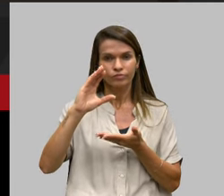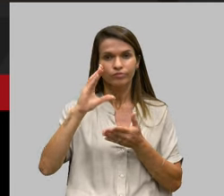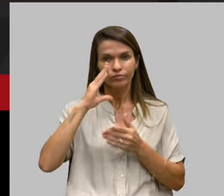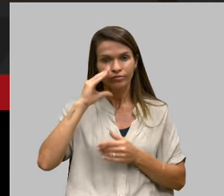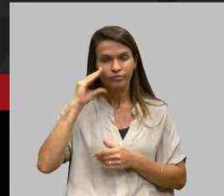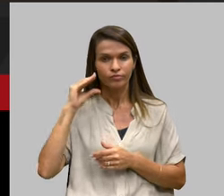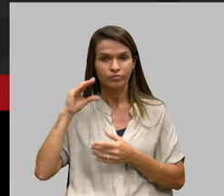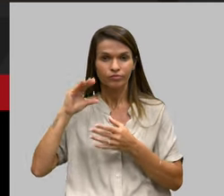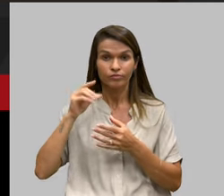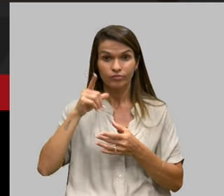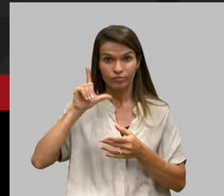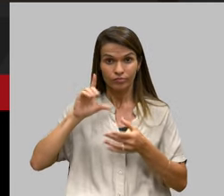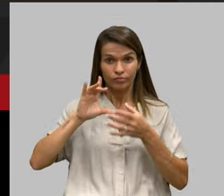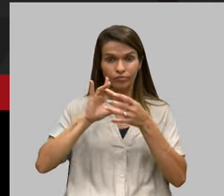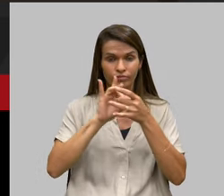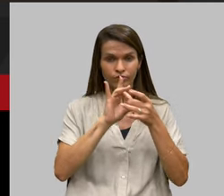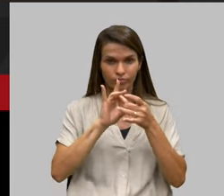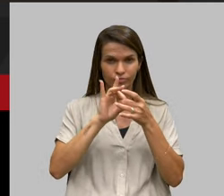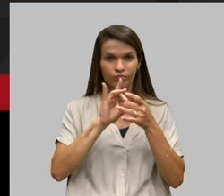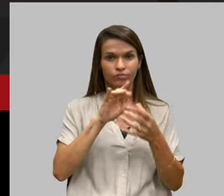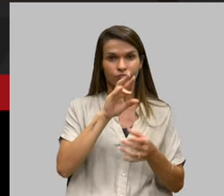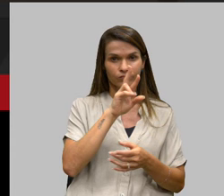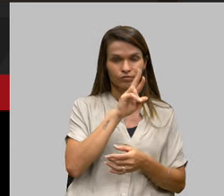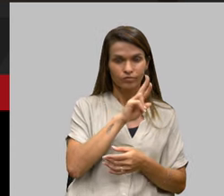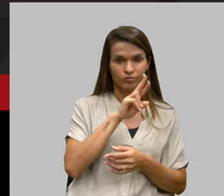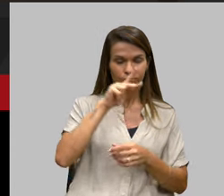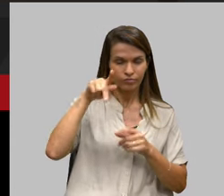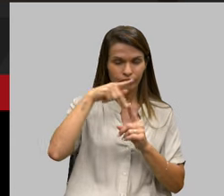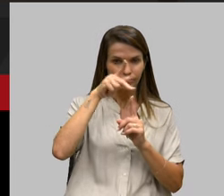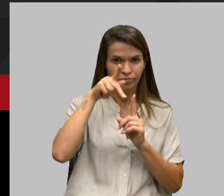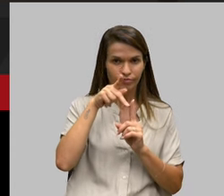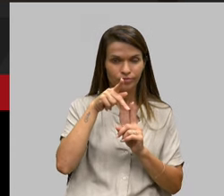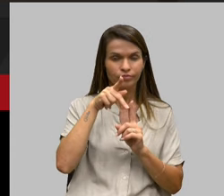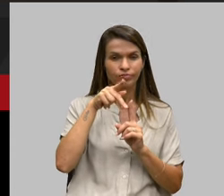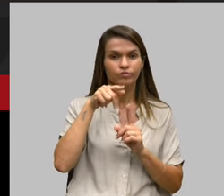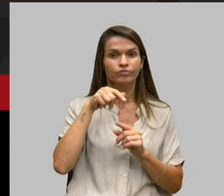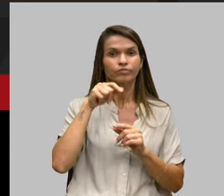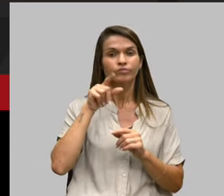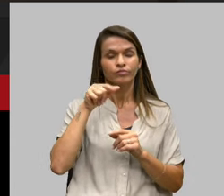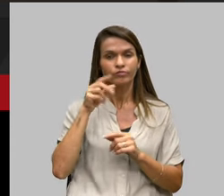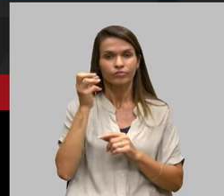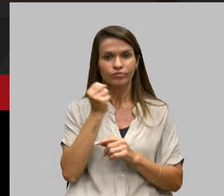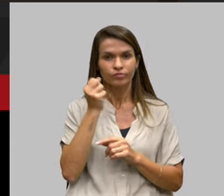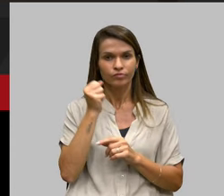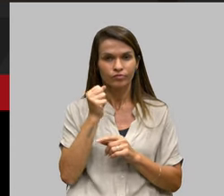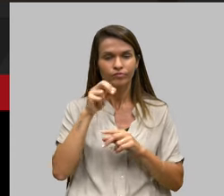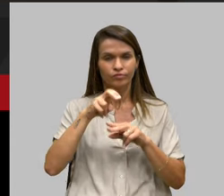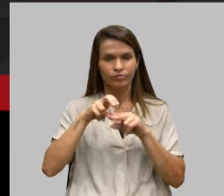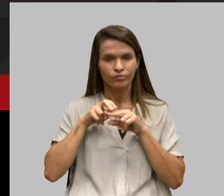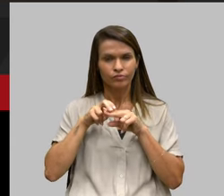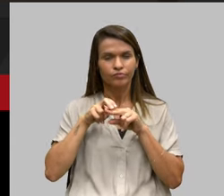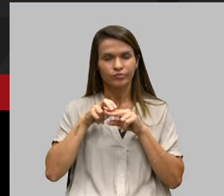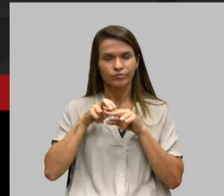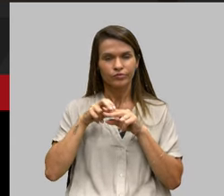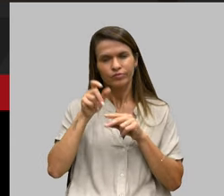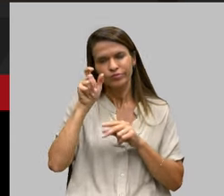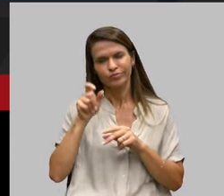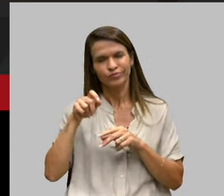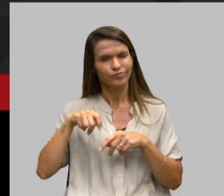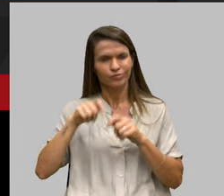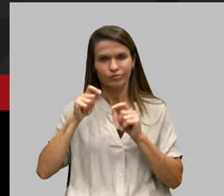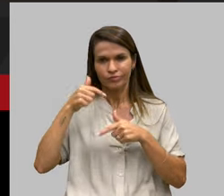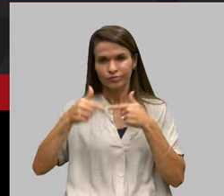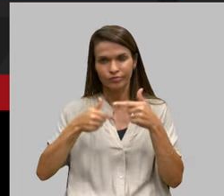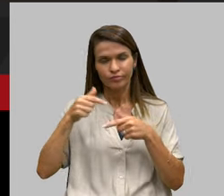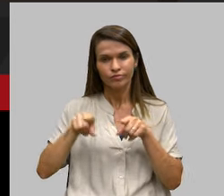vinculados ao regime Geral de Previdência Social e os benefícios eram aposentadoria por invalidez compulsória aposentadoria por idade